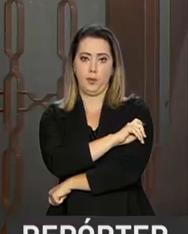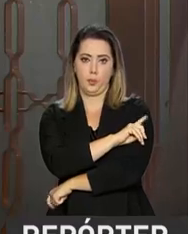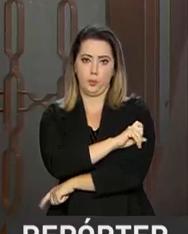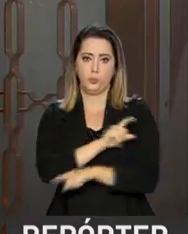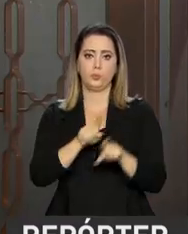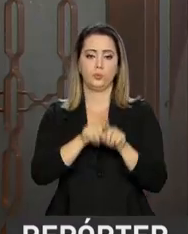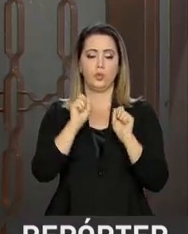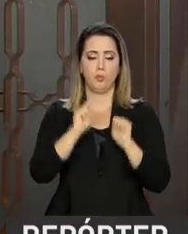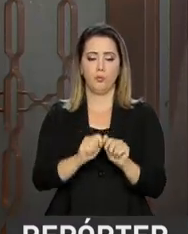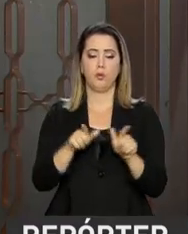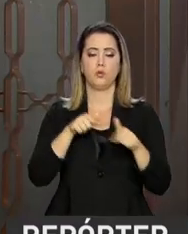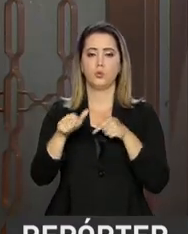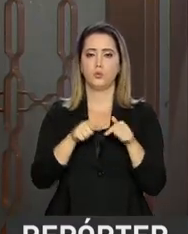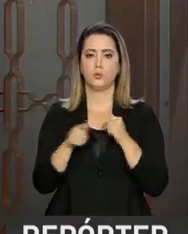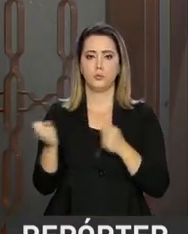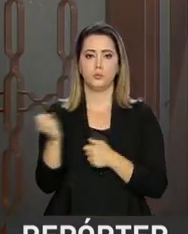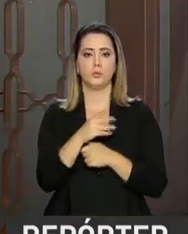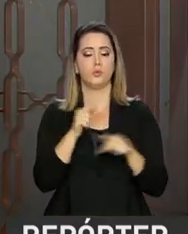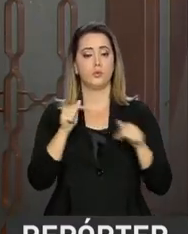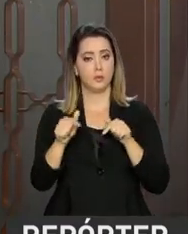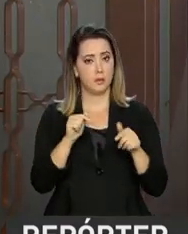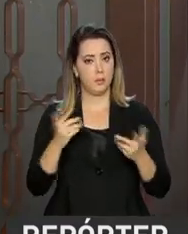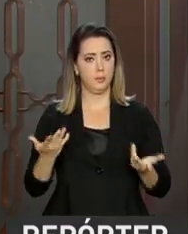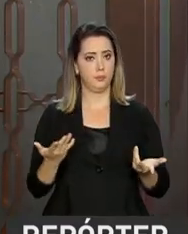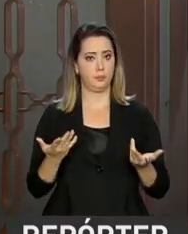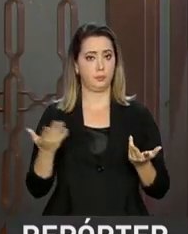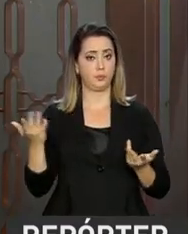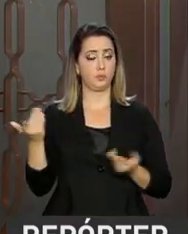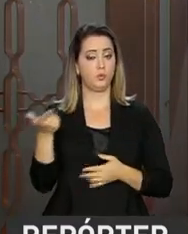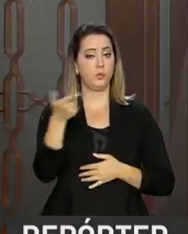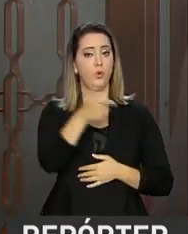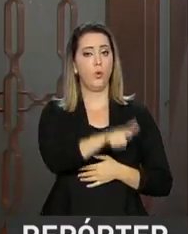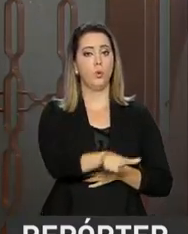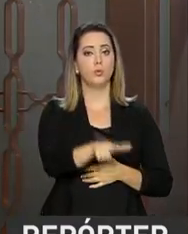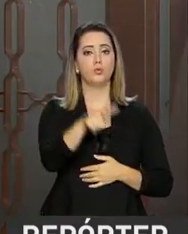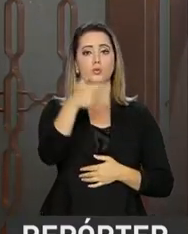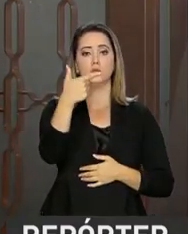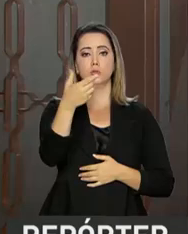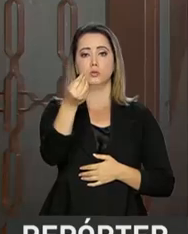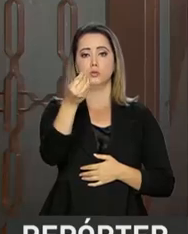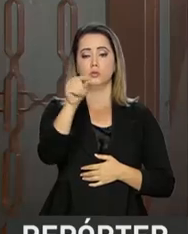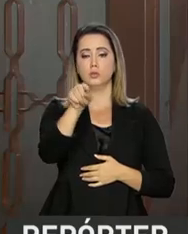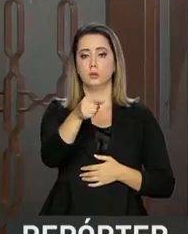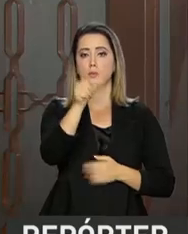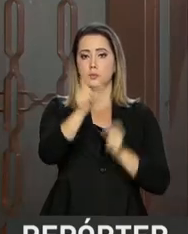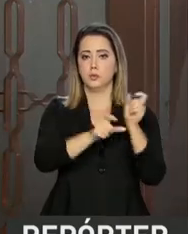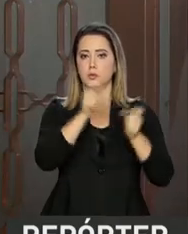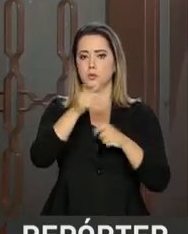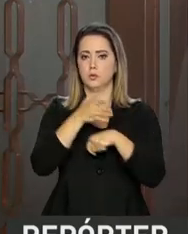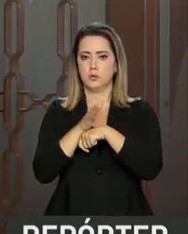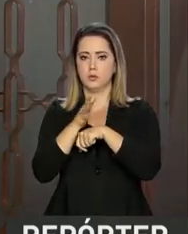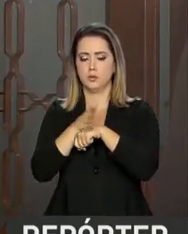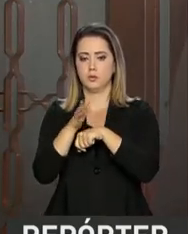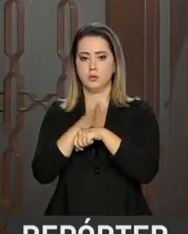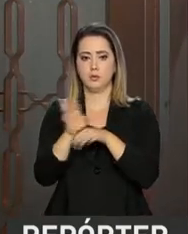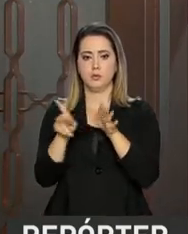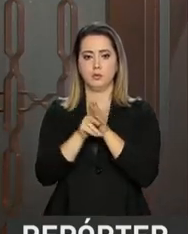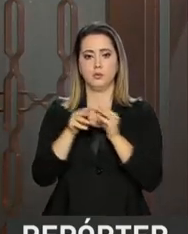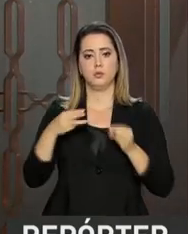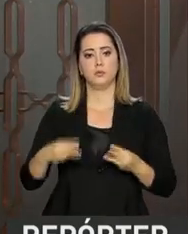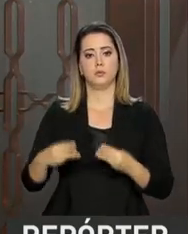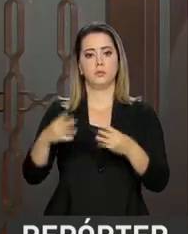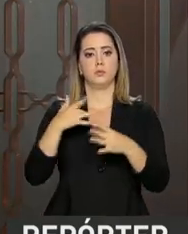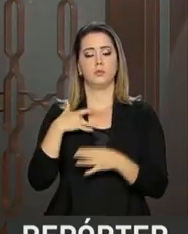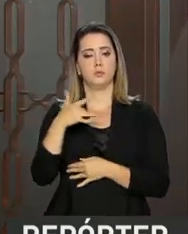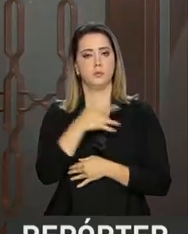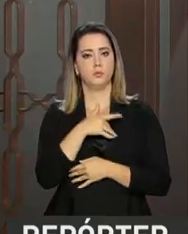para atuar nas novas funções. Os outros 200 mil agentes vão ser capacitados pelo Ministério da Saúde em